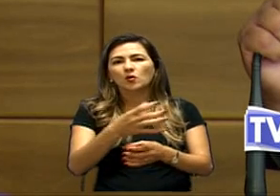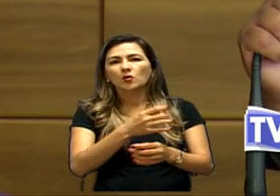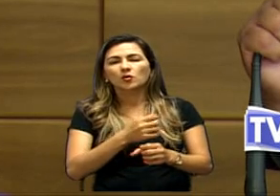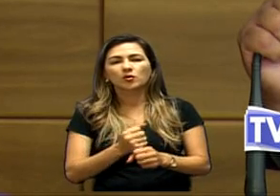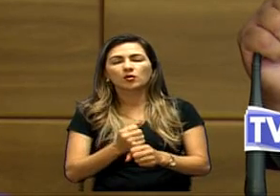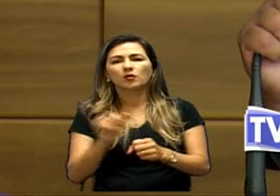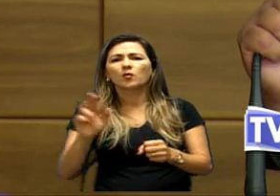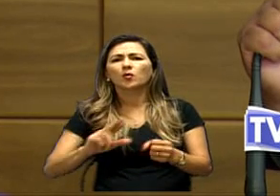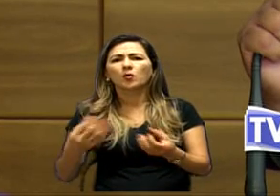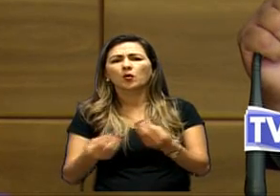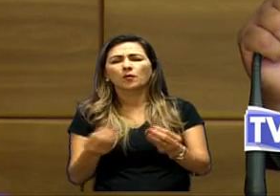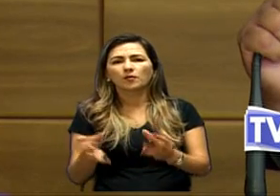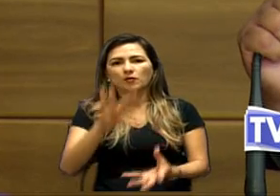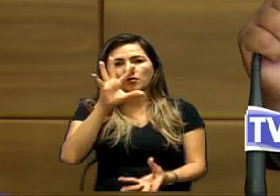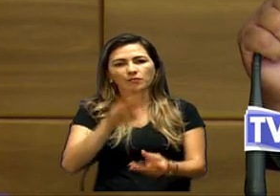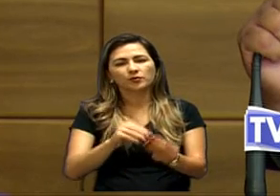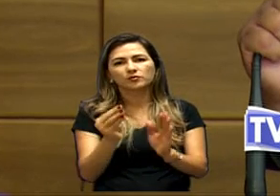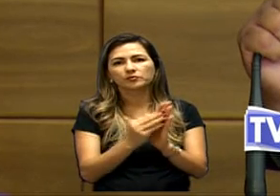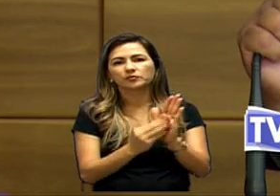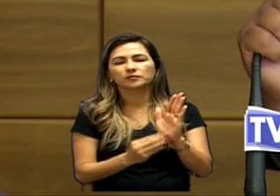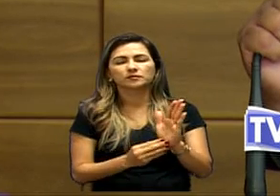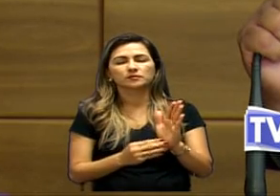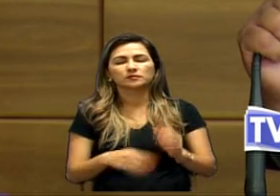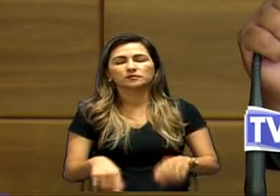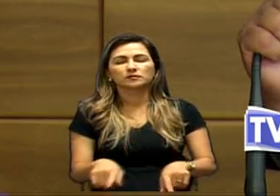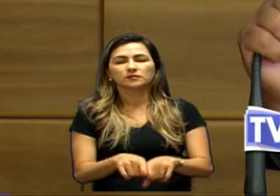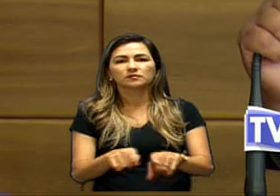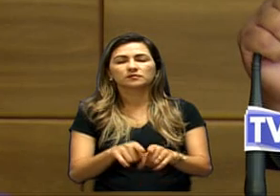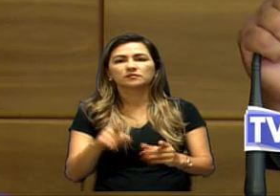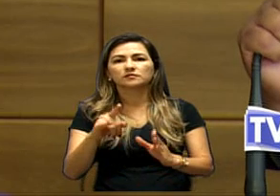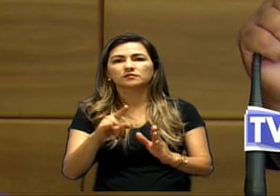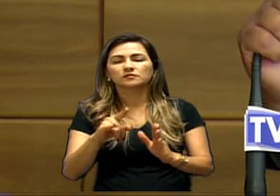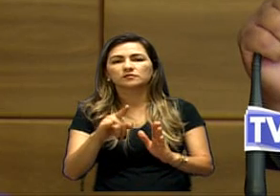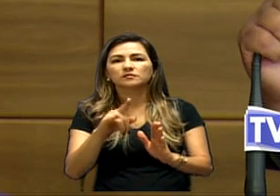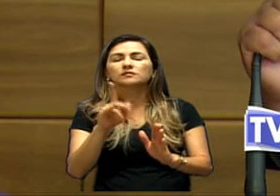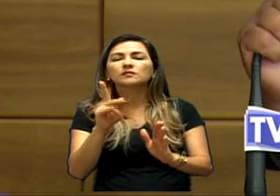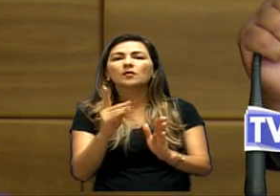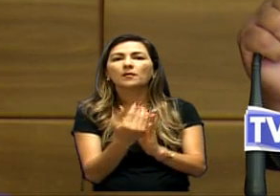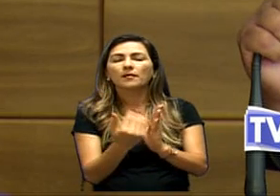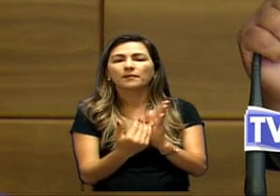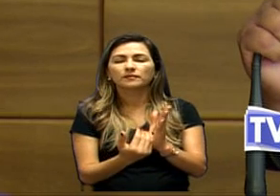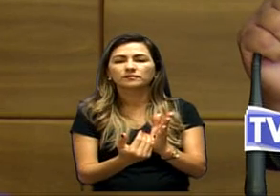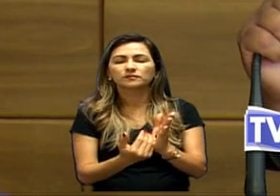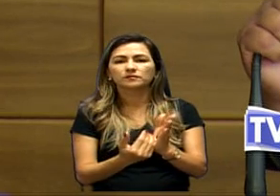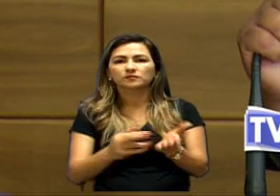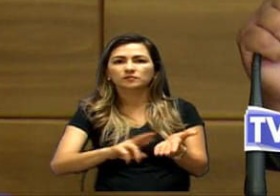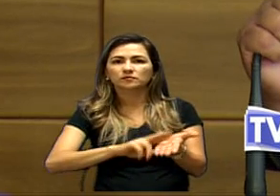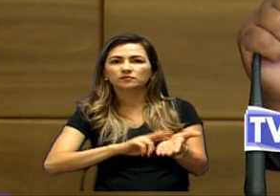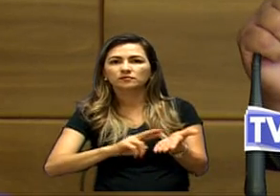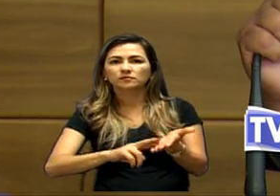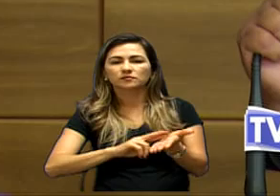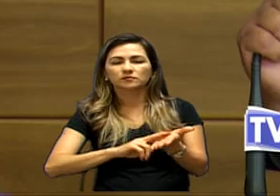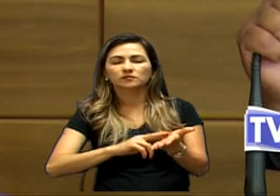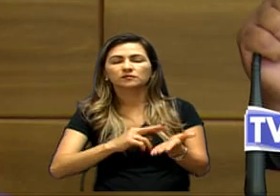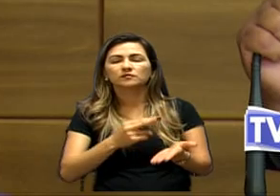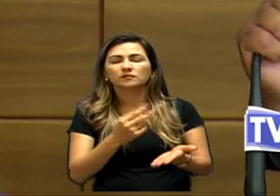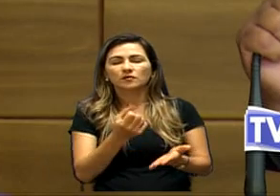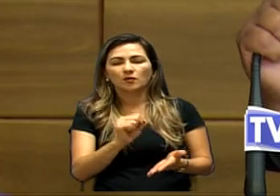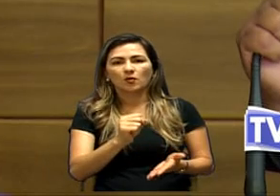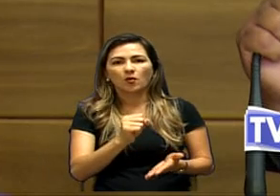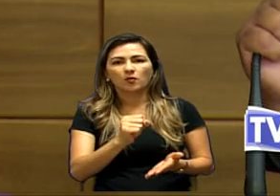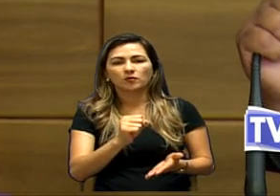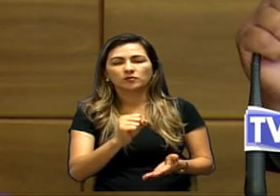número 3151-2018, ofício da Câmara Municipal de Sorocaba, encaminhando o relatório resumido das atividades dos meses de setembro